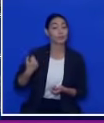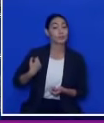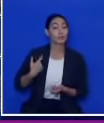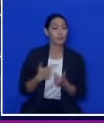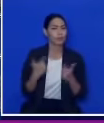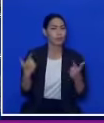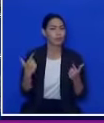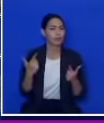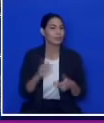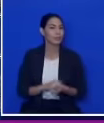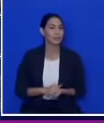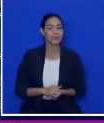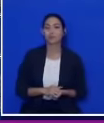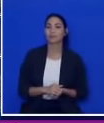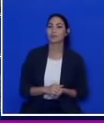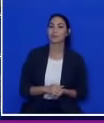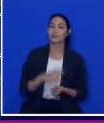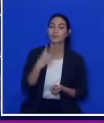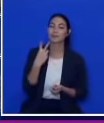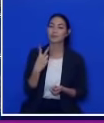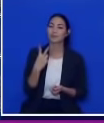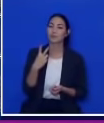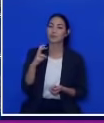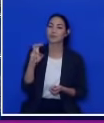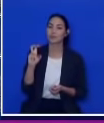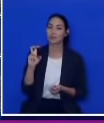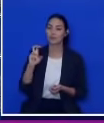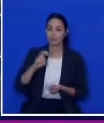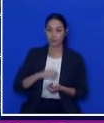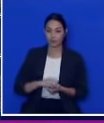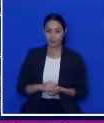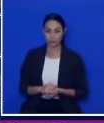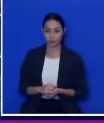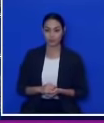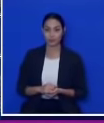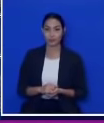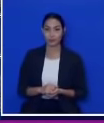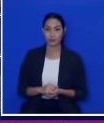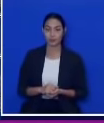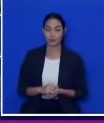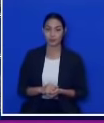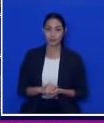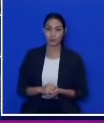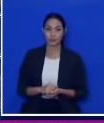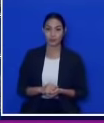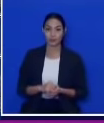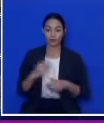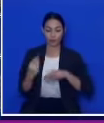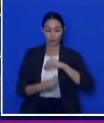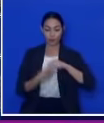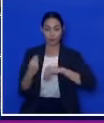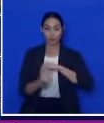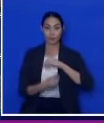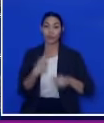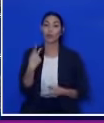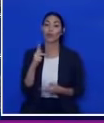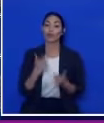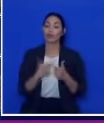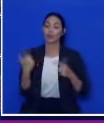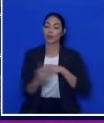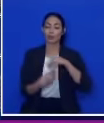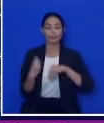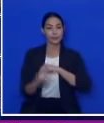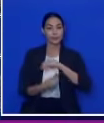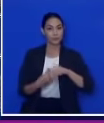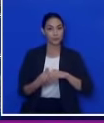sorte. Vem chegando bola 25. Bola 25. Globo girando, a sua sorte